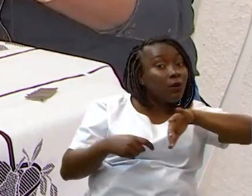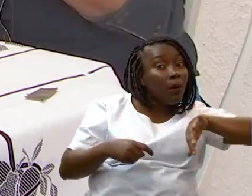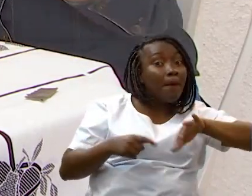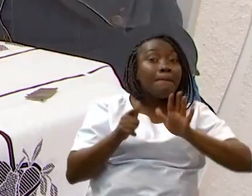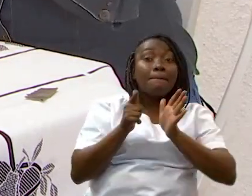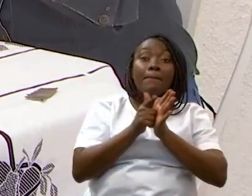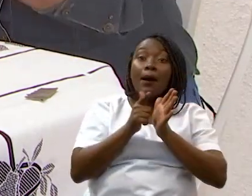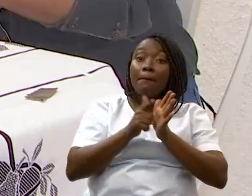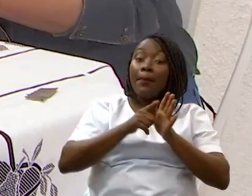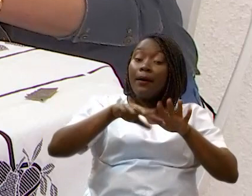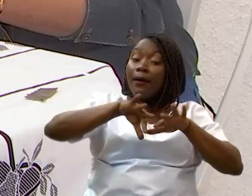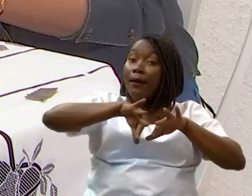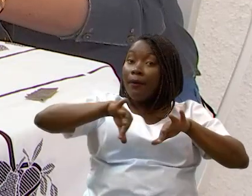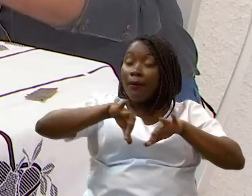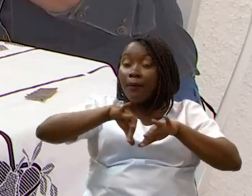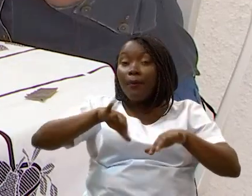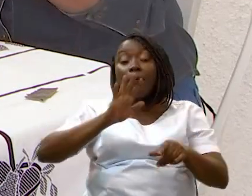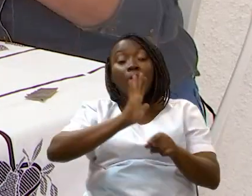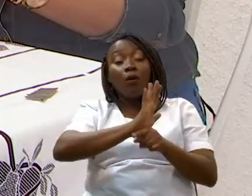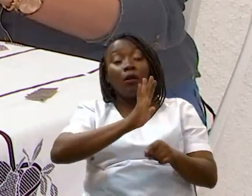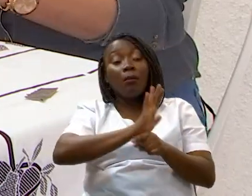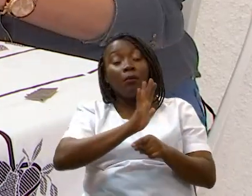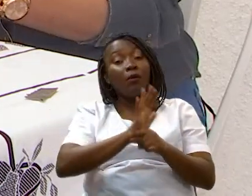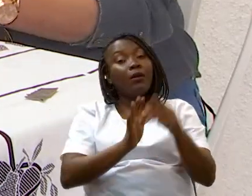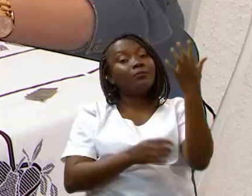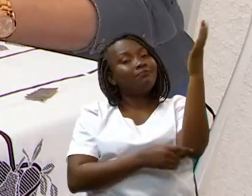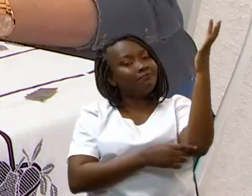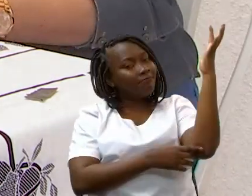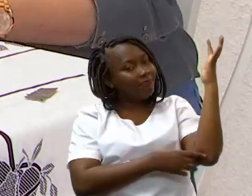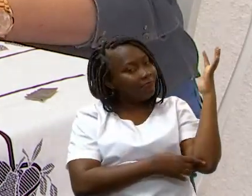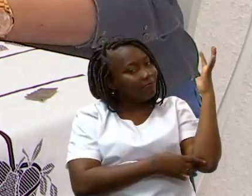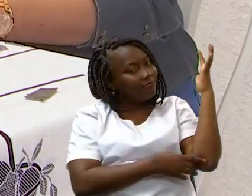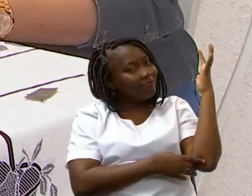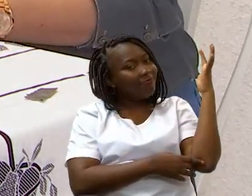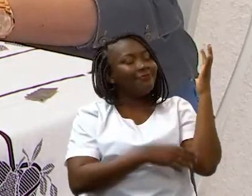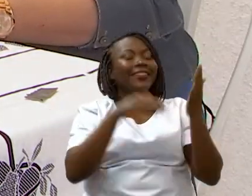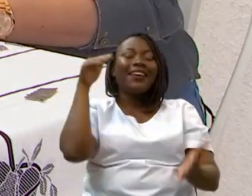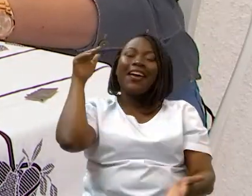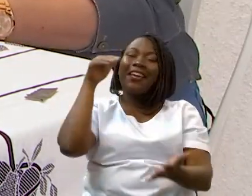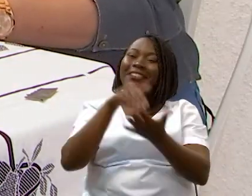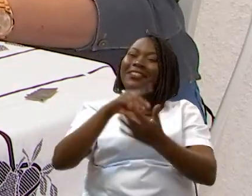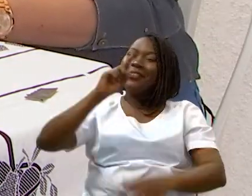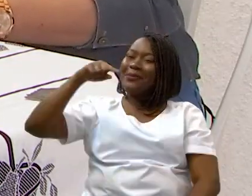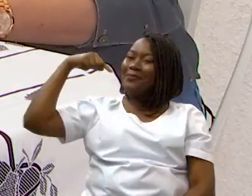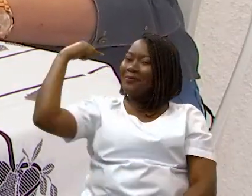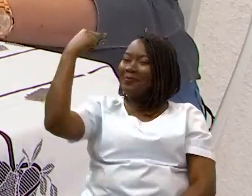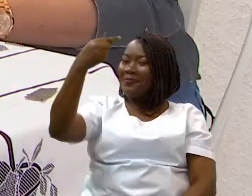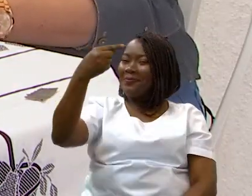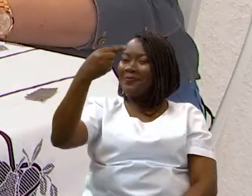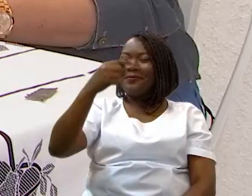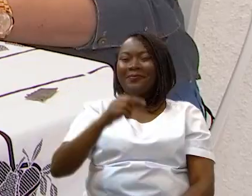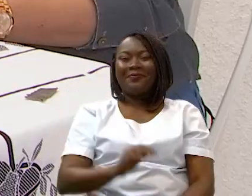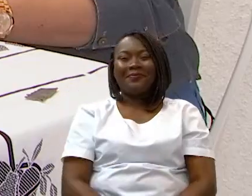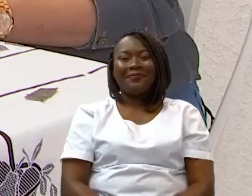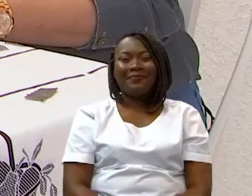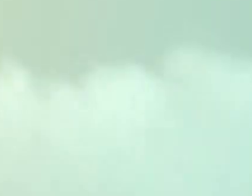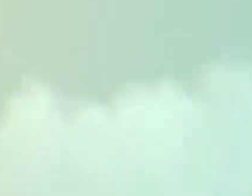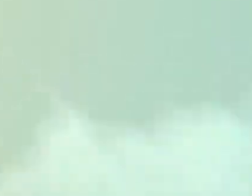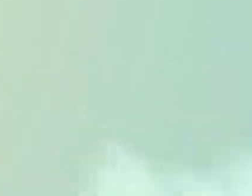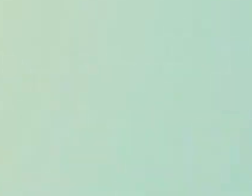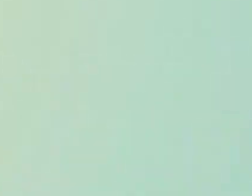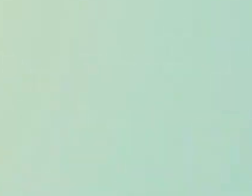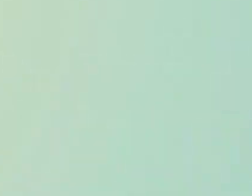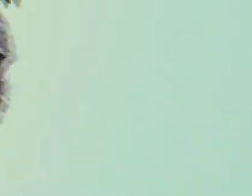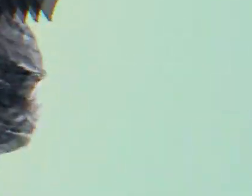plástico, selecionar o papel para poder colaborar com o nosso meio ambiente. Até o próximo Giro Ambiental!